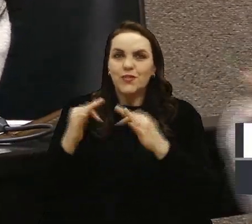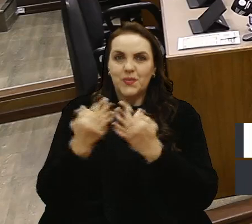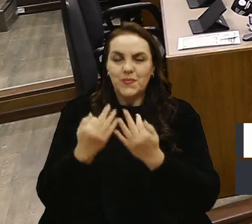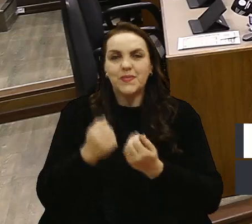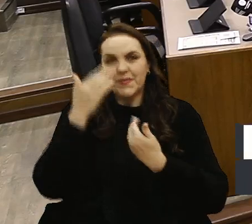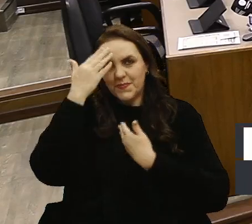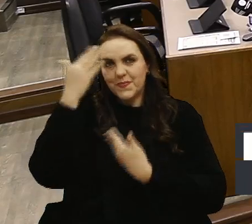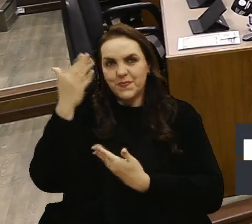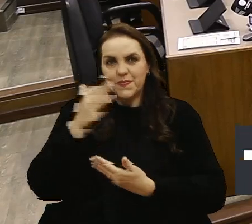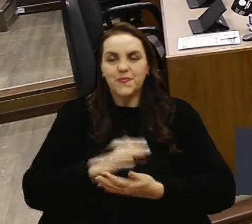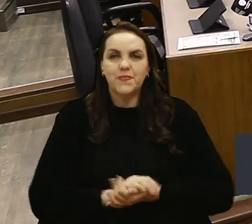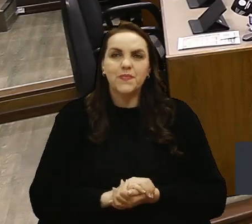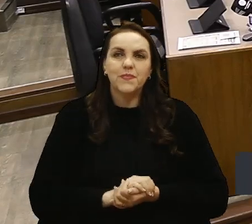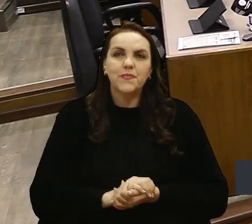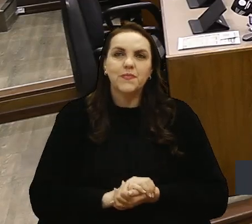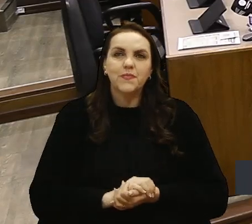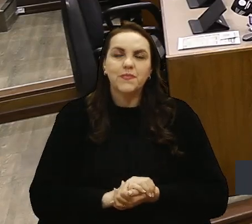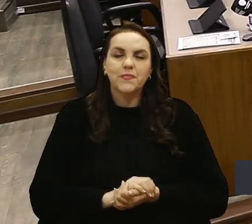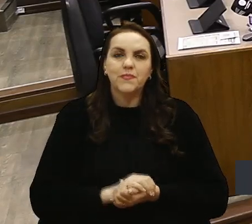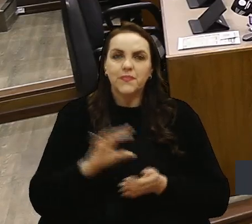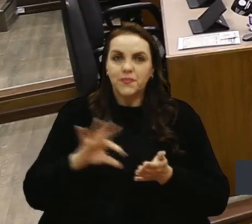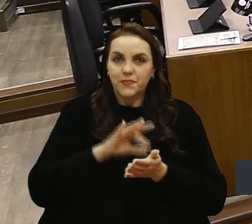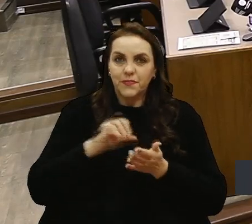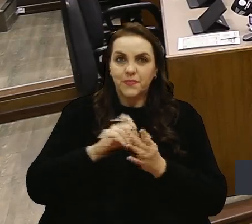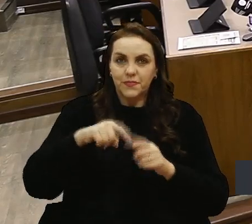Obrigada. Próximo inscrito, vereador João Ex.